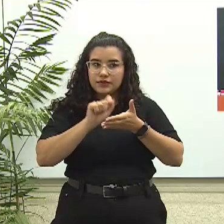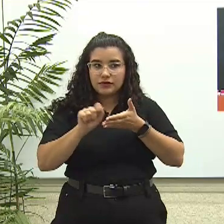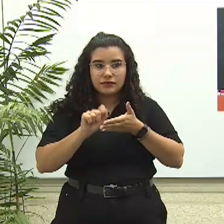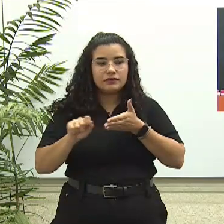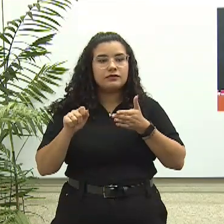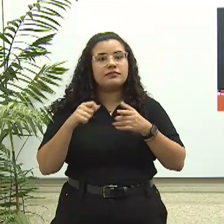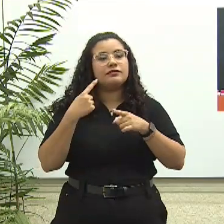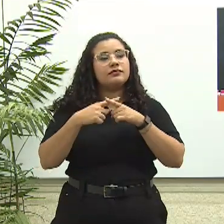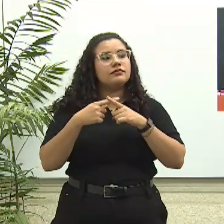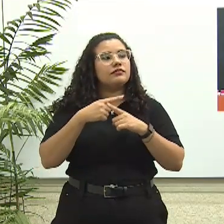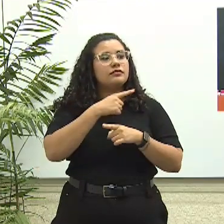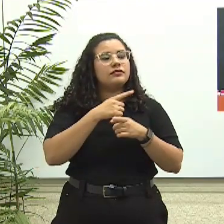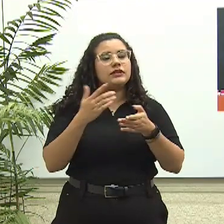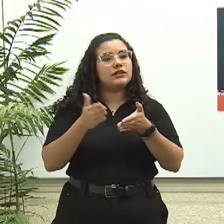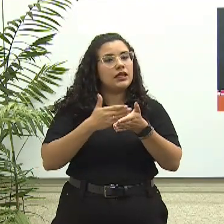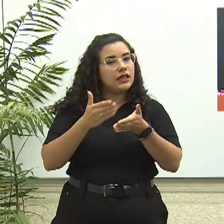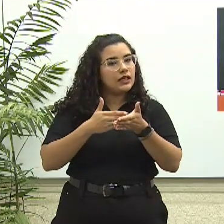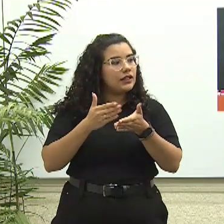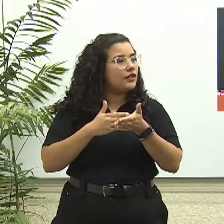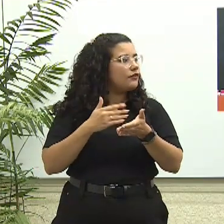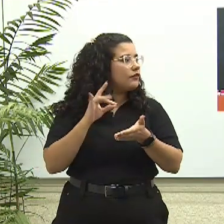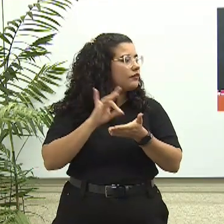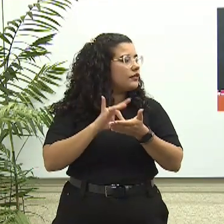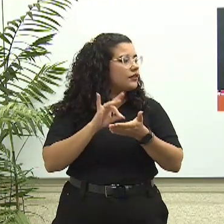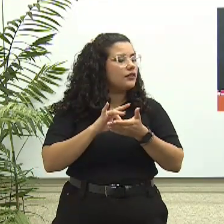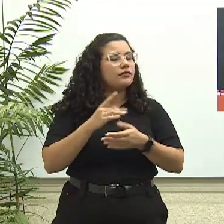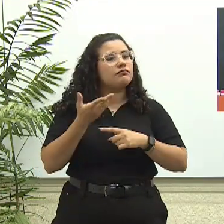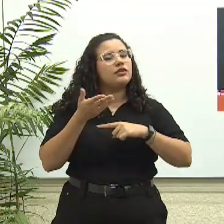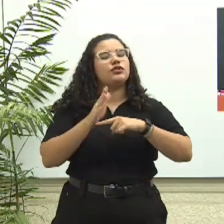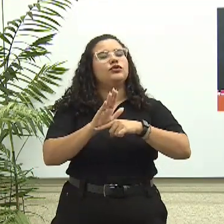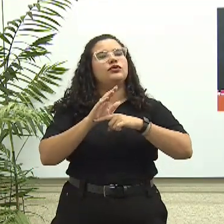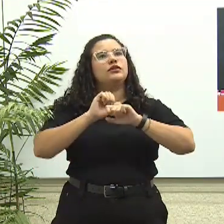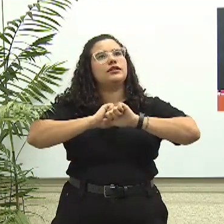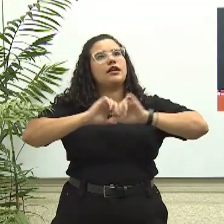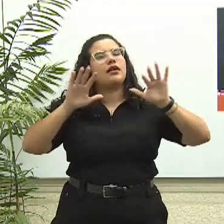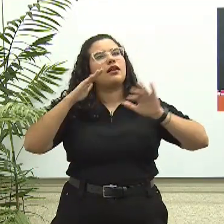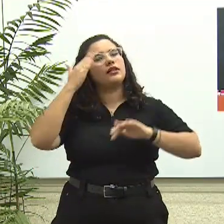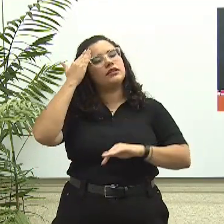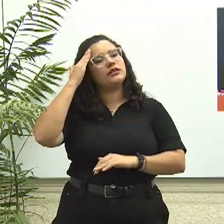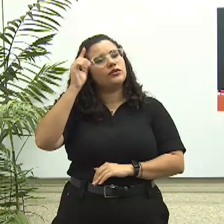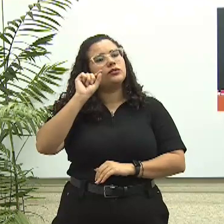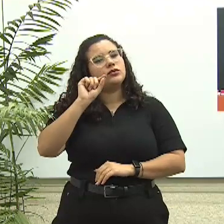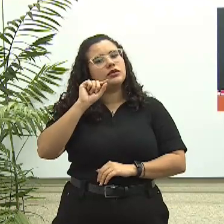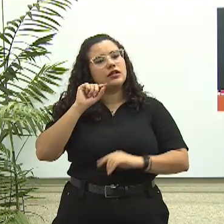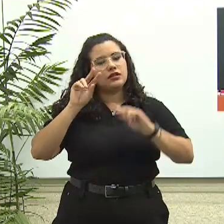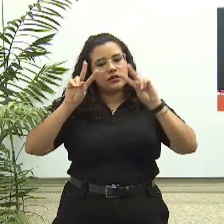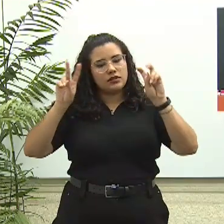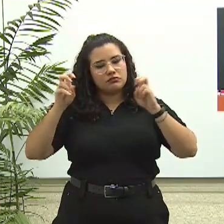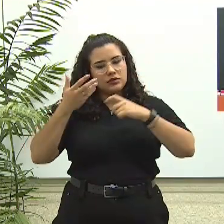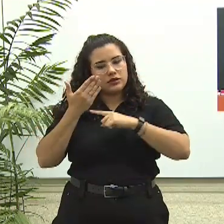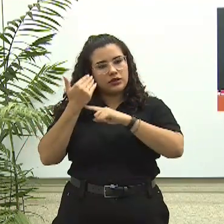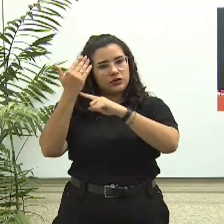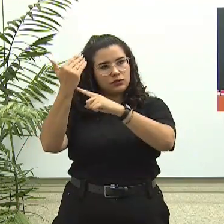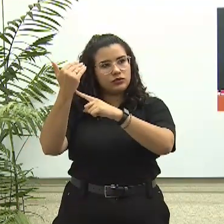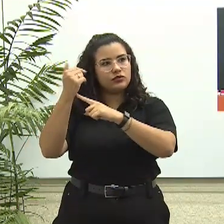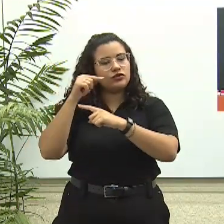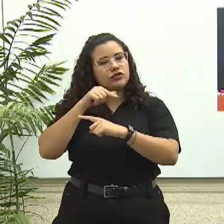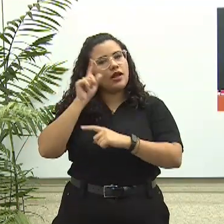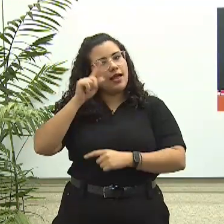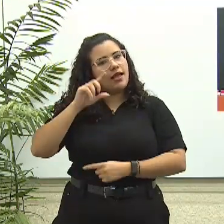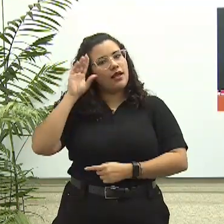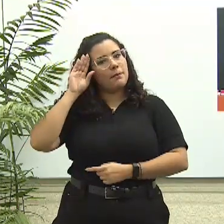eh eh ele deixa claro que a questão da tecnologia é uma questão de